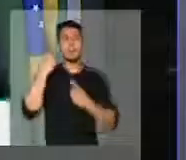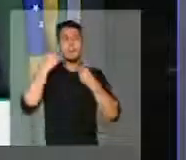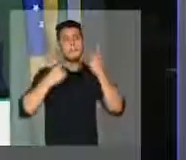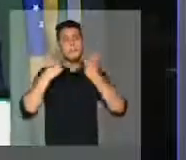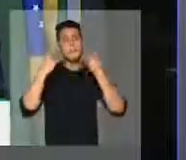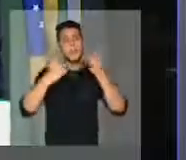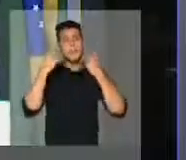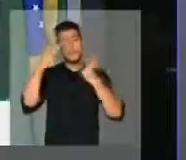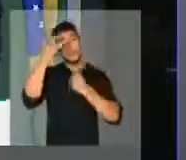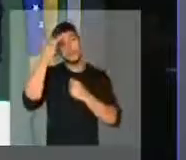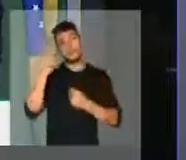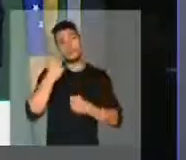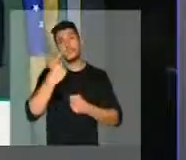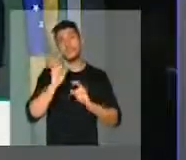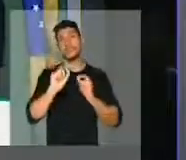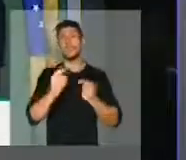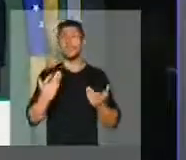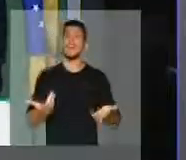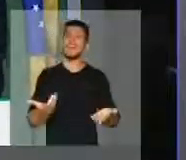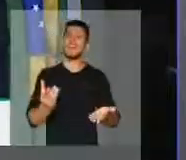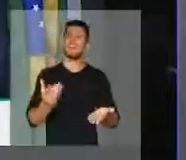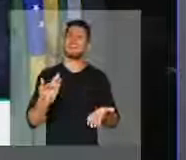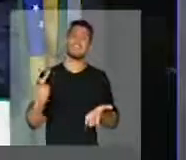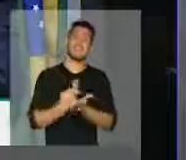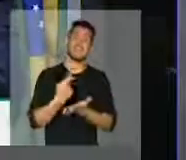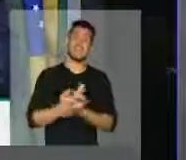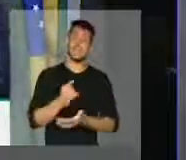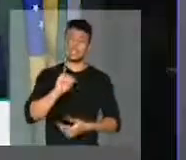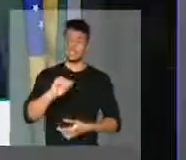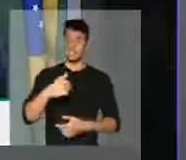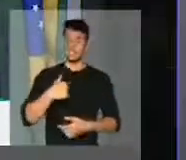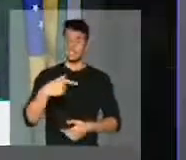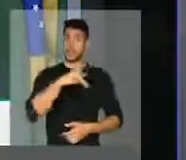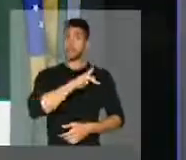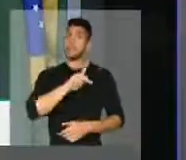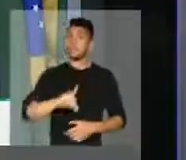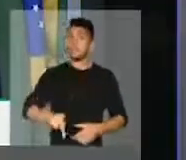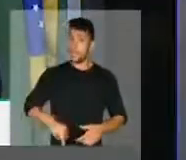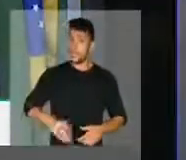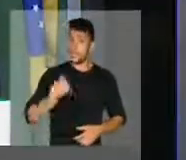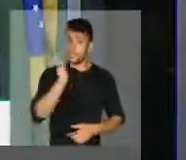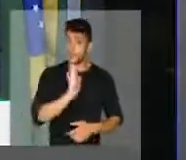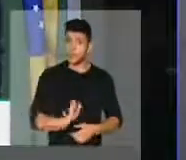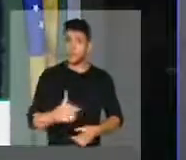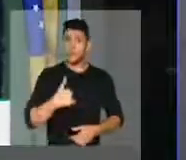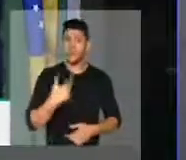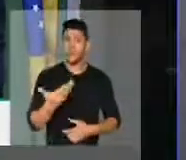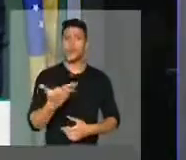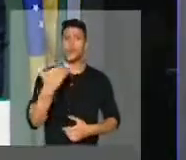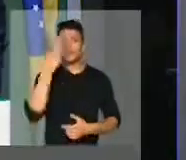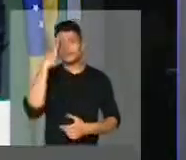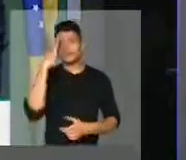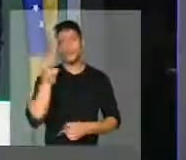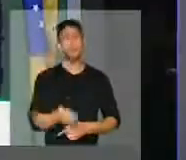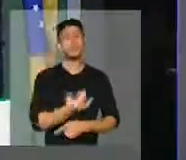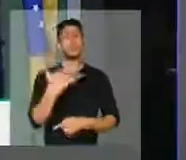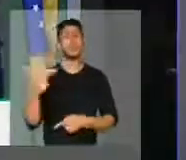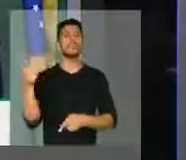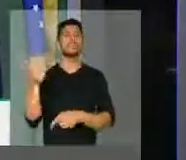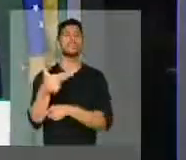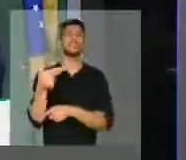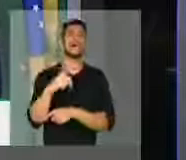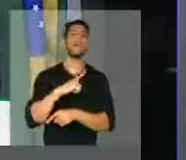as pessoas ignorarem esse fato. Se eu sou um presidente do Brasil, eu quero saber quantas armas